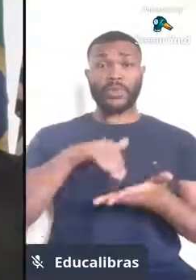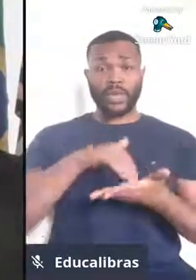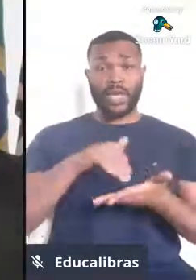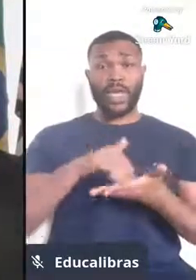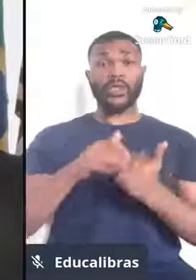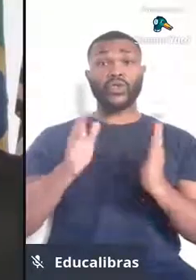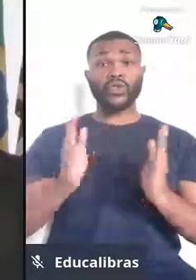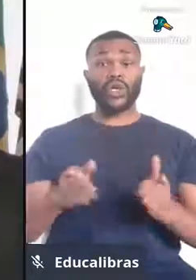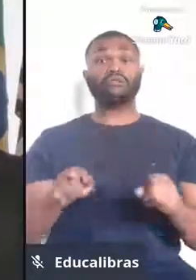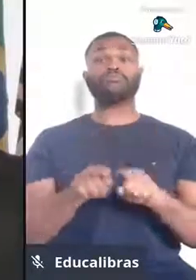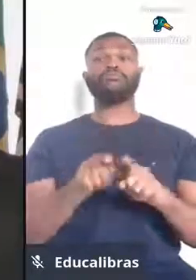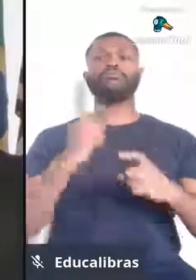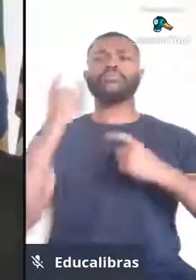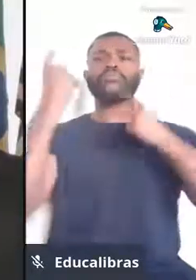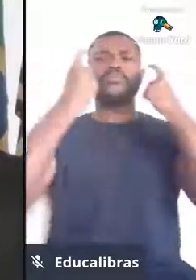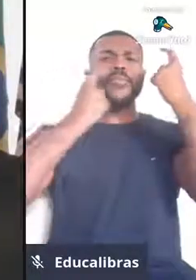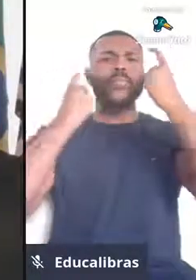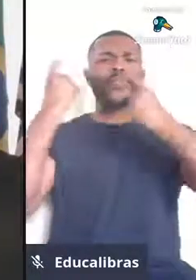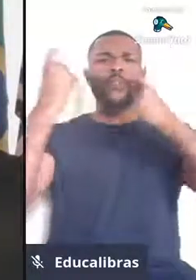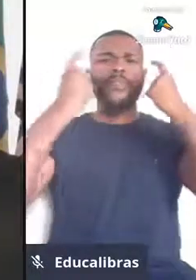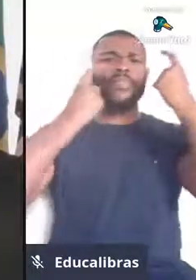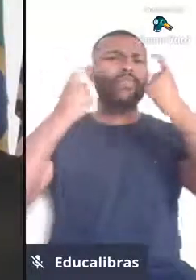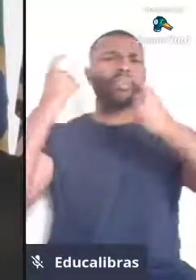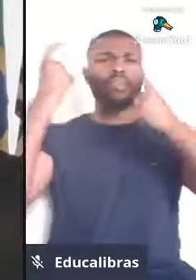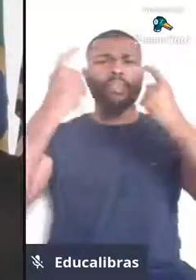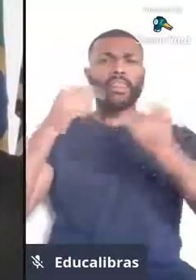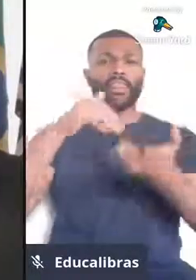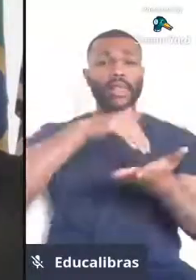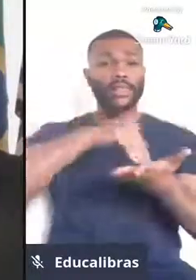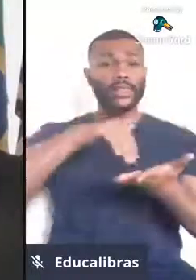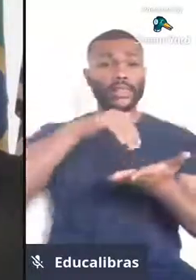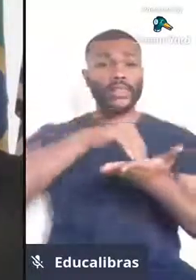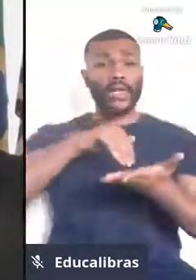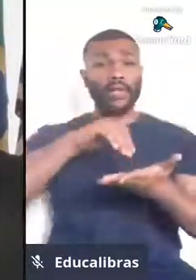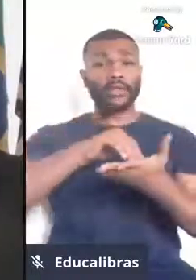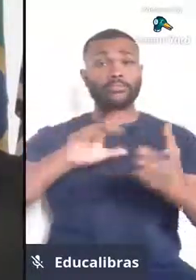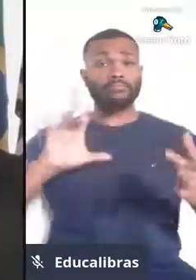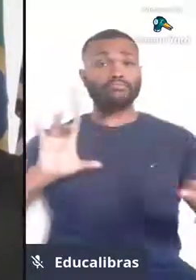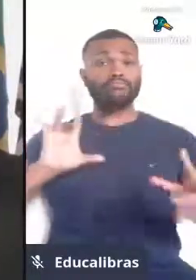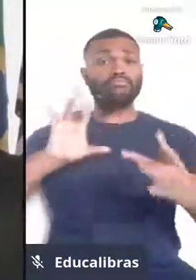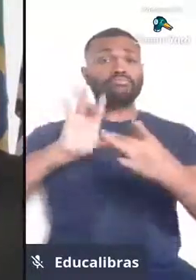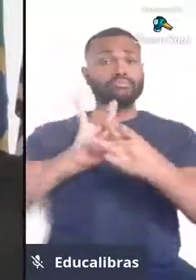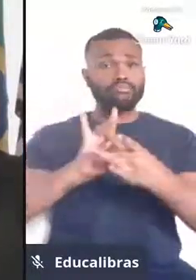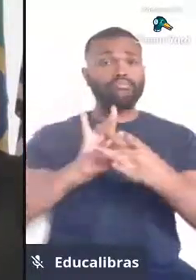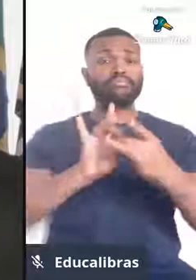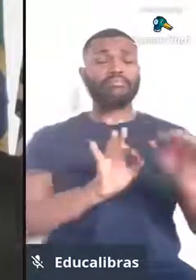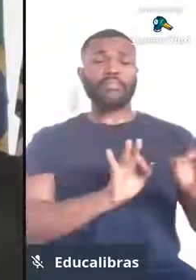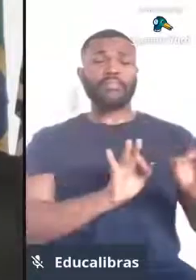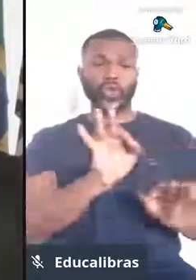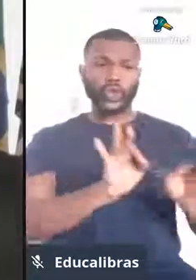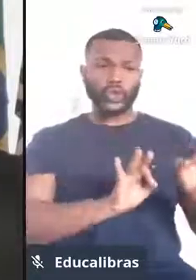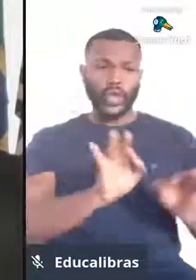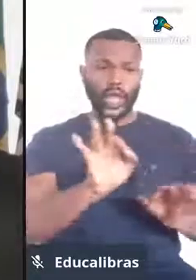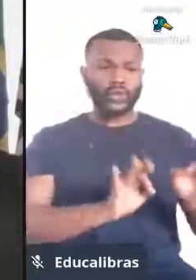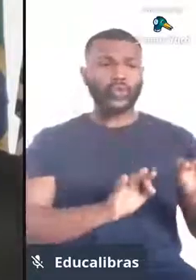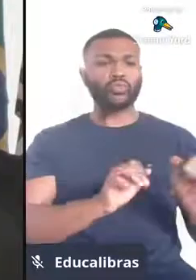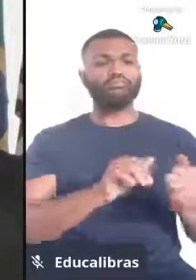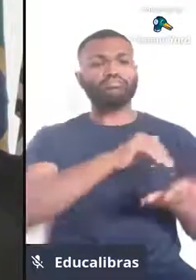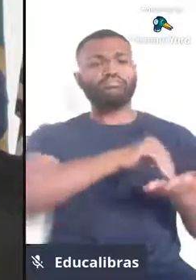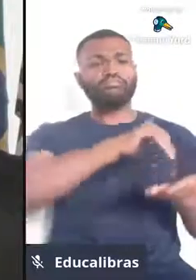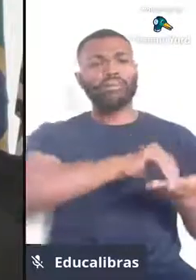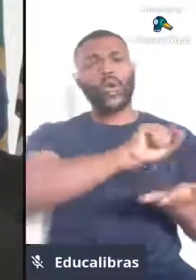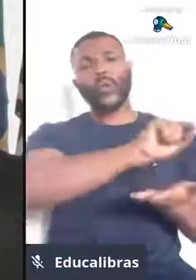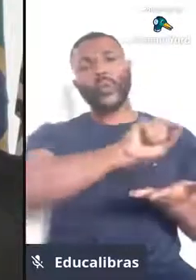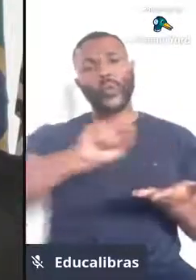preocupado com a integração da Secretaria de Relações Internacionais com os projetos desenvolvidos pelos outros secretários.